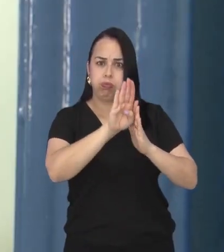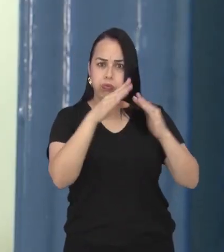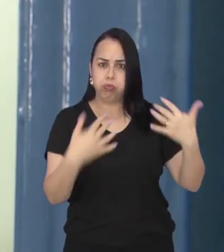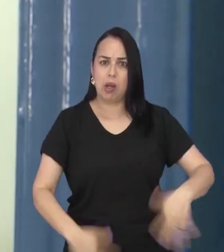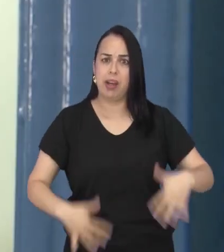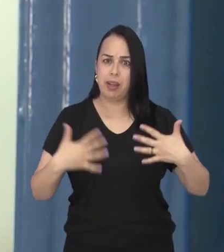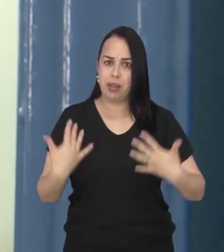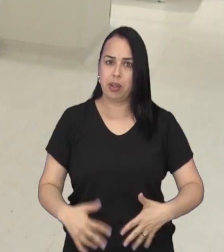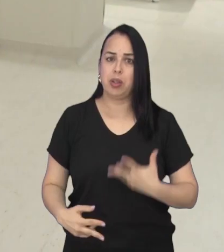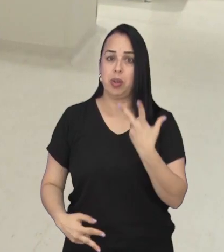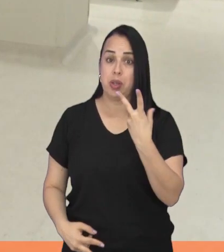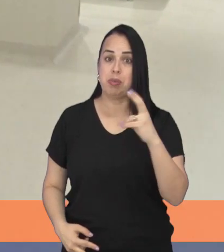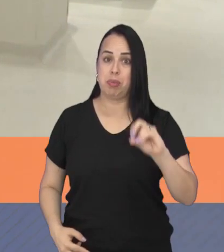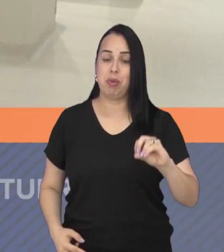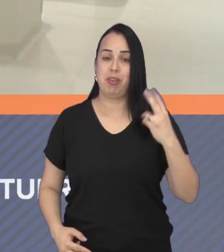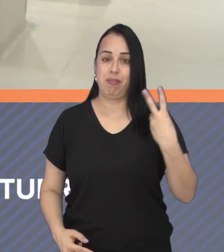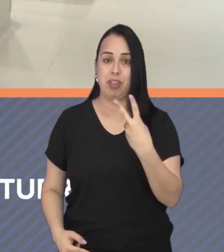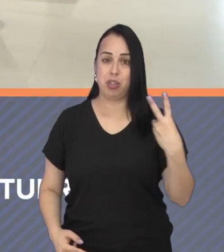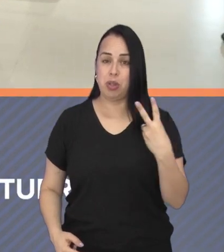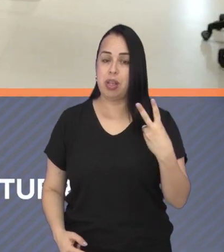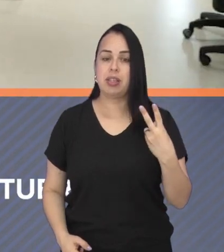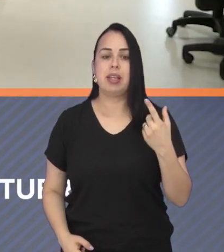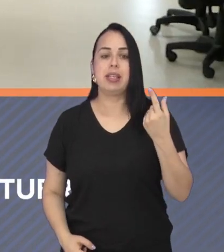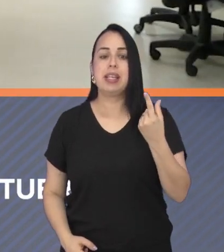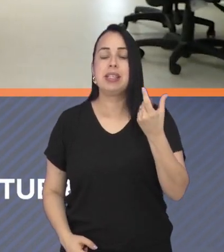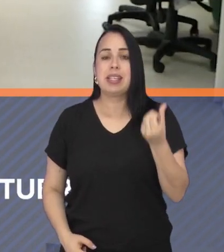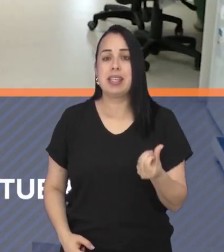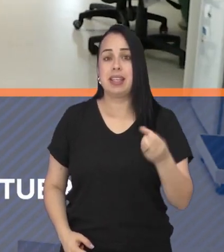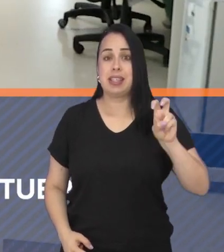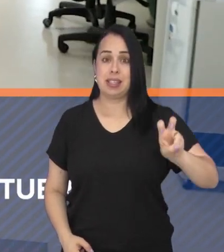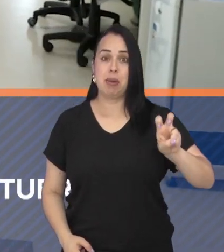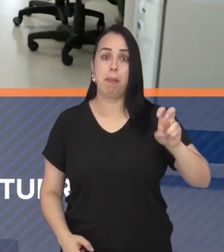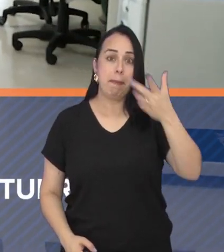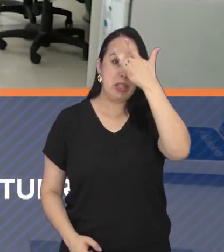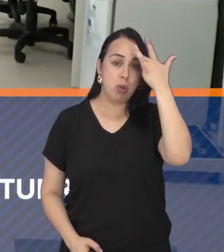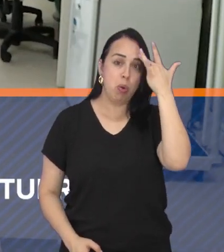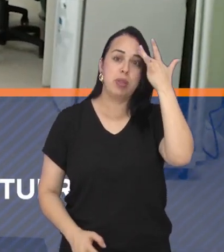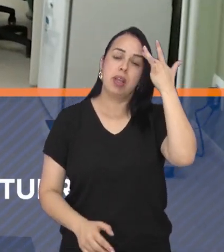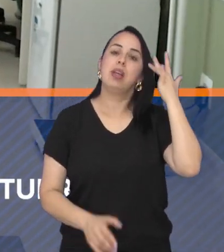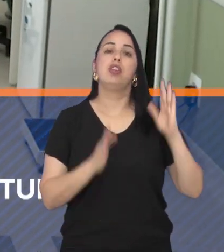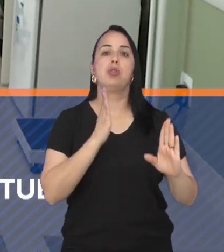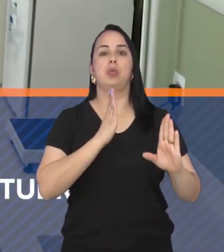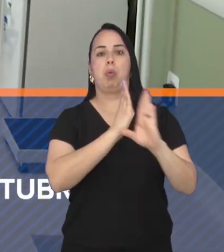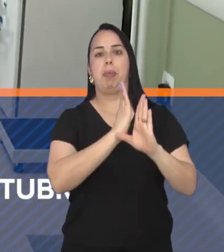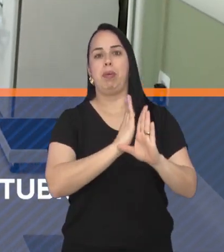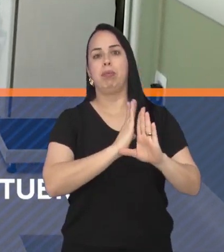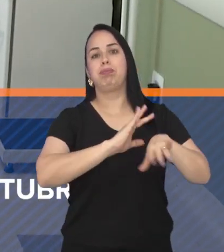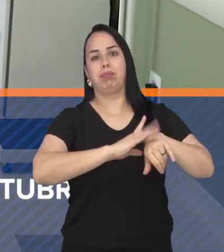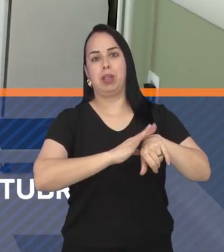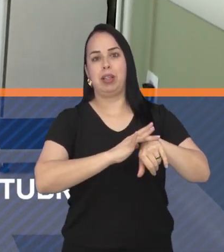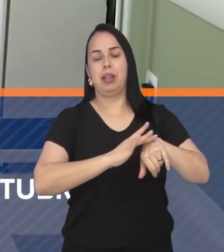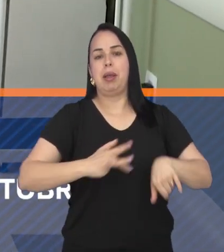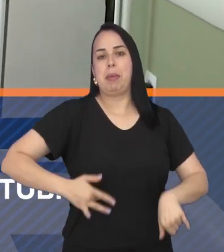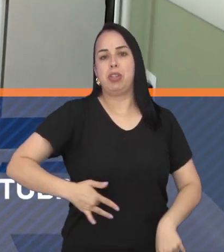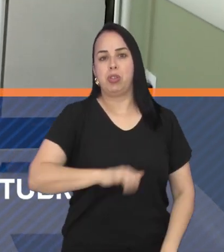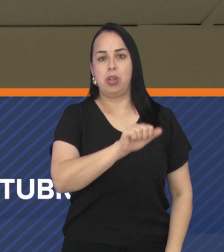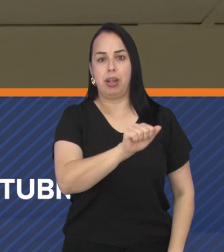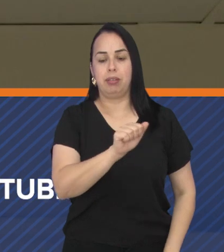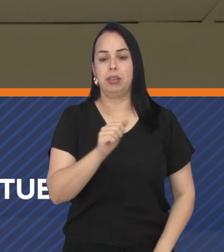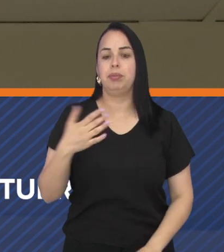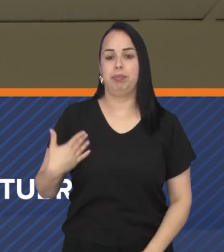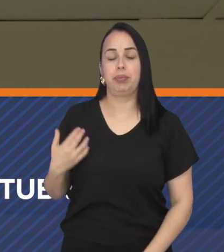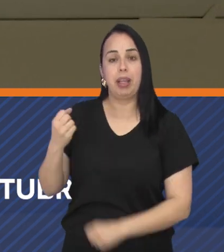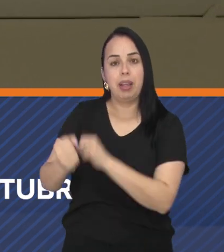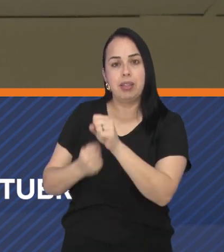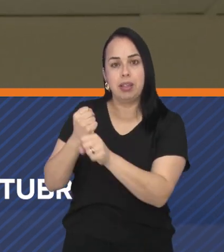casos da doença em 2022 foram 165 diagnósticos de hepatite A